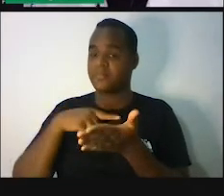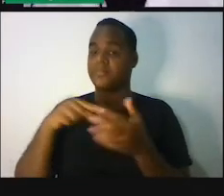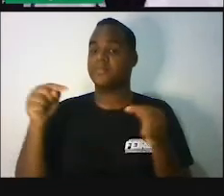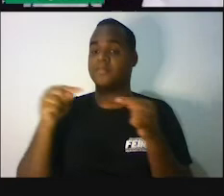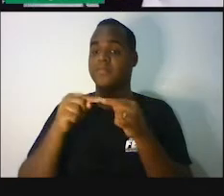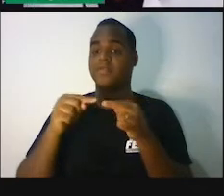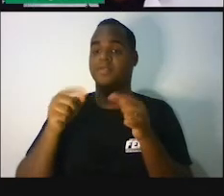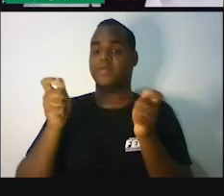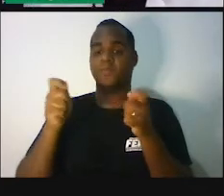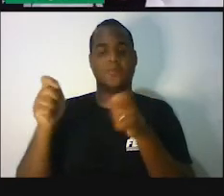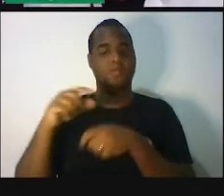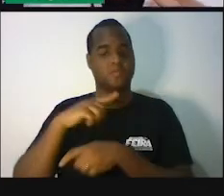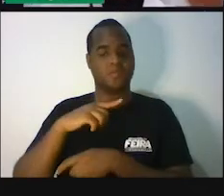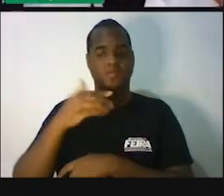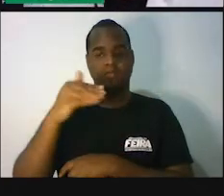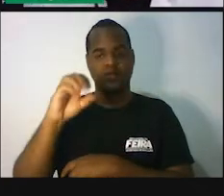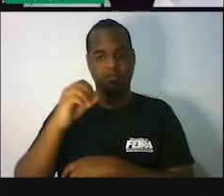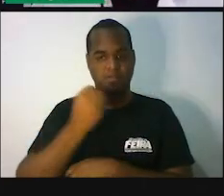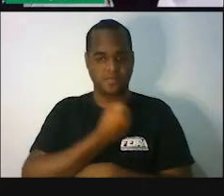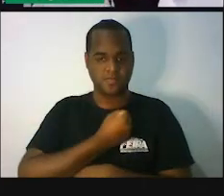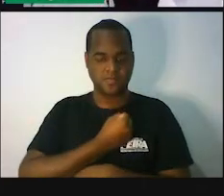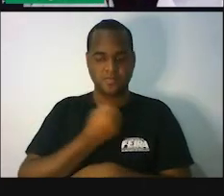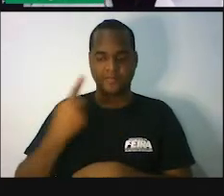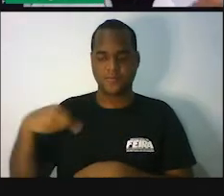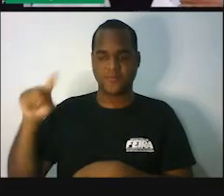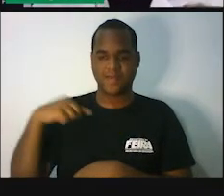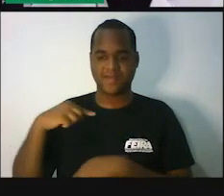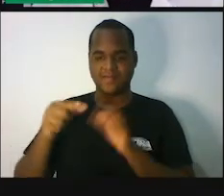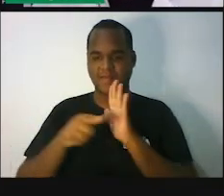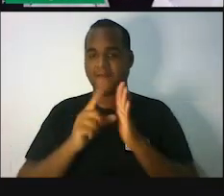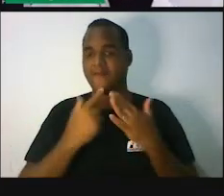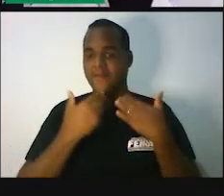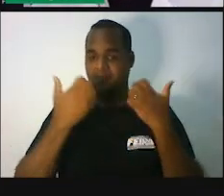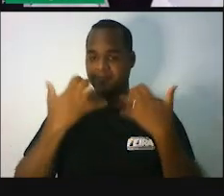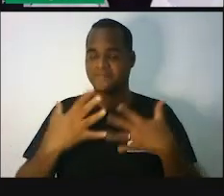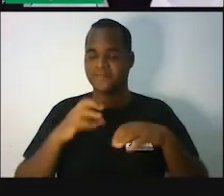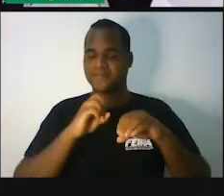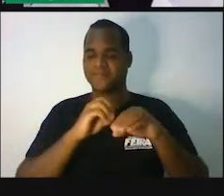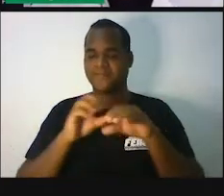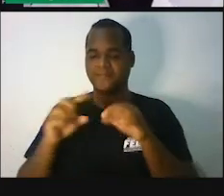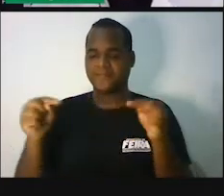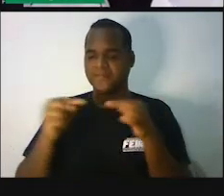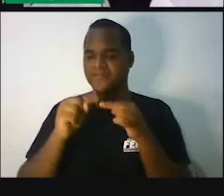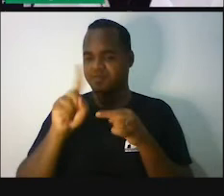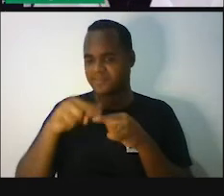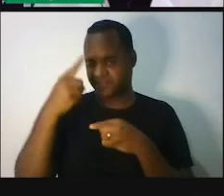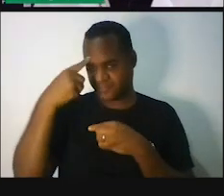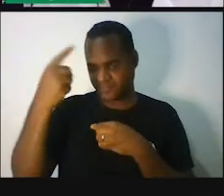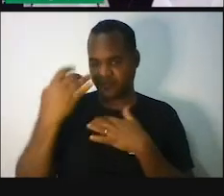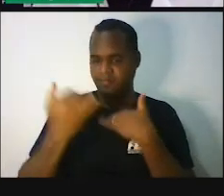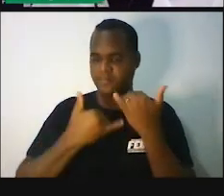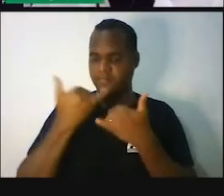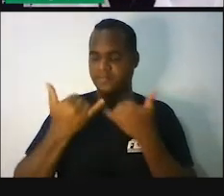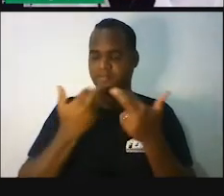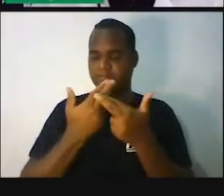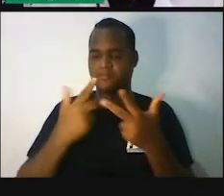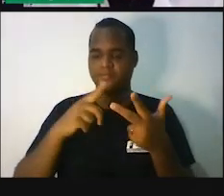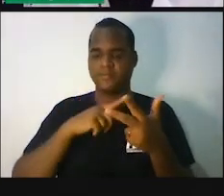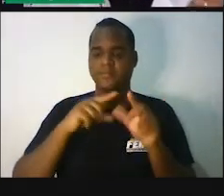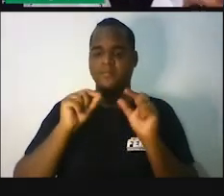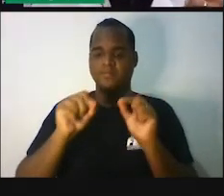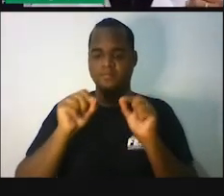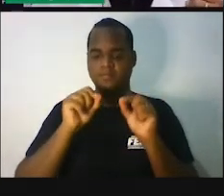de número 10, na aula anterior a essa. Você lembra da brincadeirinha que eu trouxe para